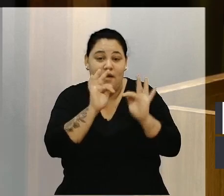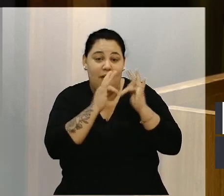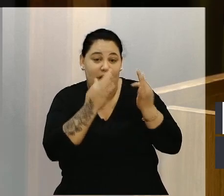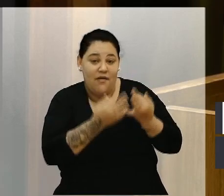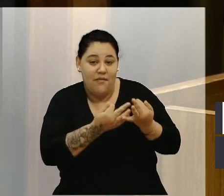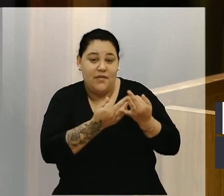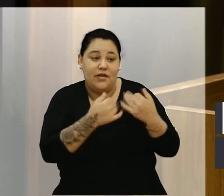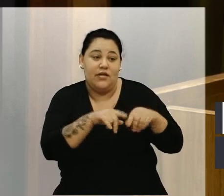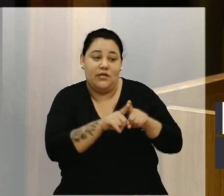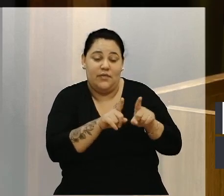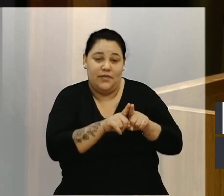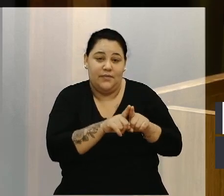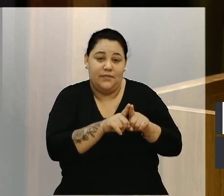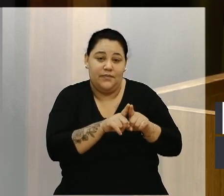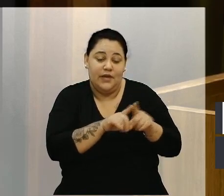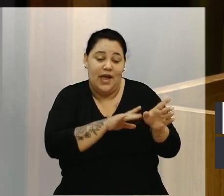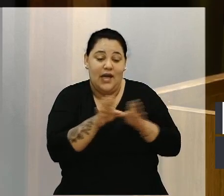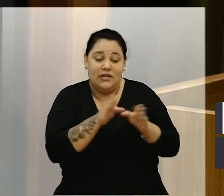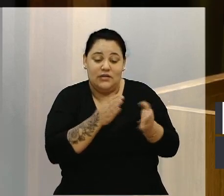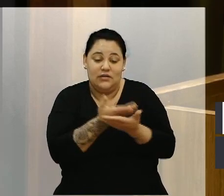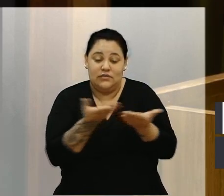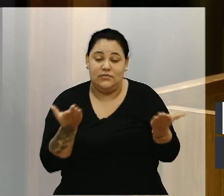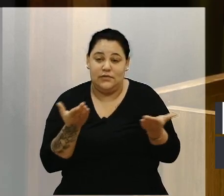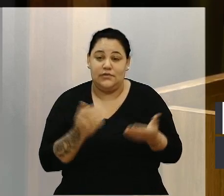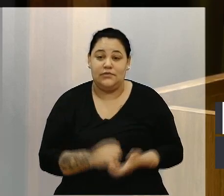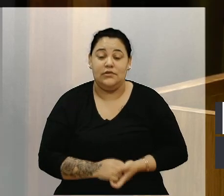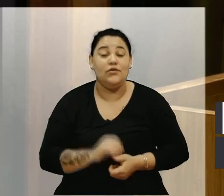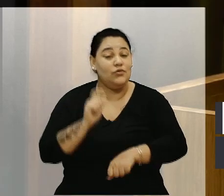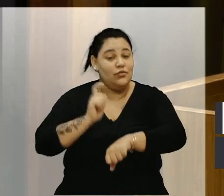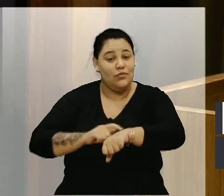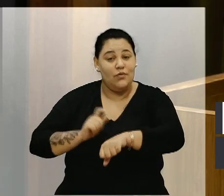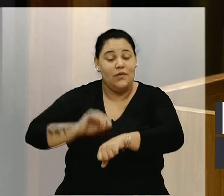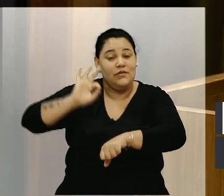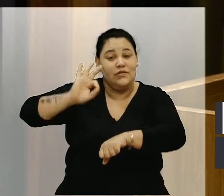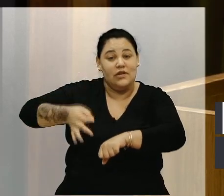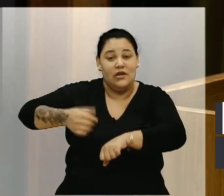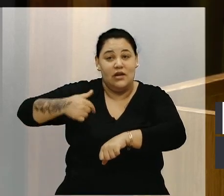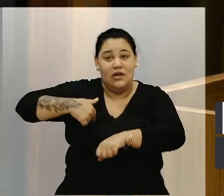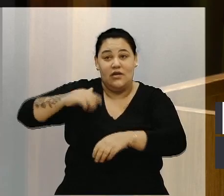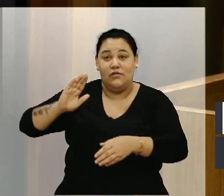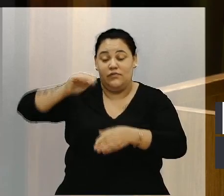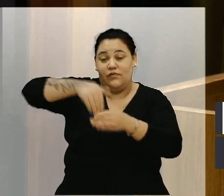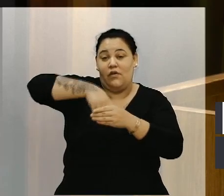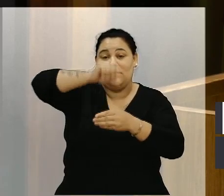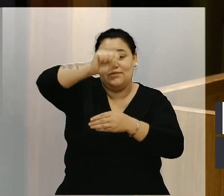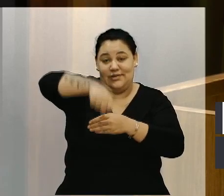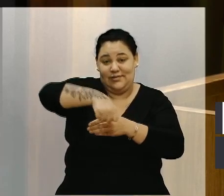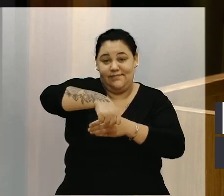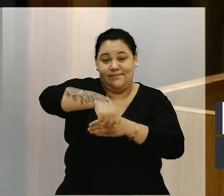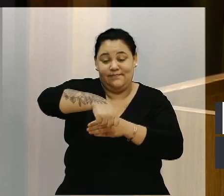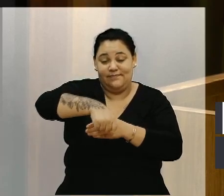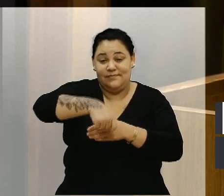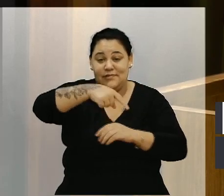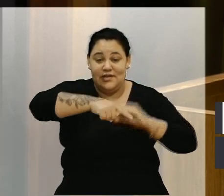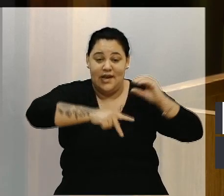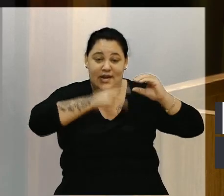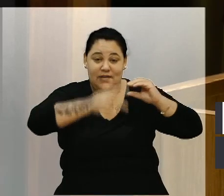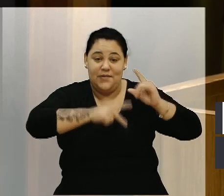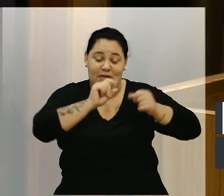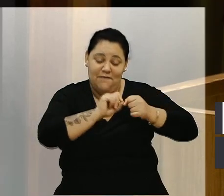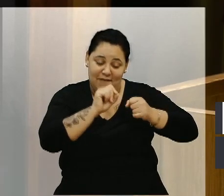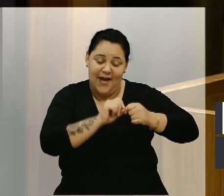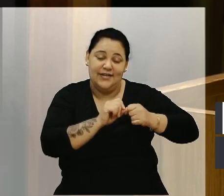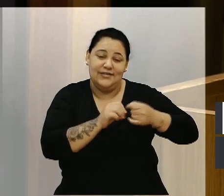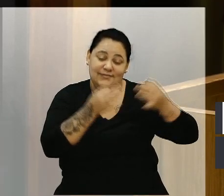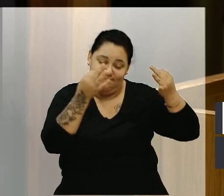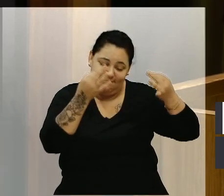responsáveis acessem esses espaços. Então, no momento oportuno, eu voto sim, e essa casa faz jus